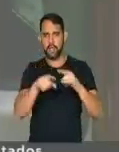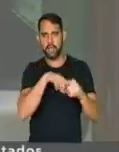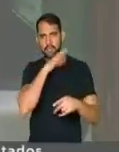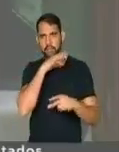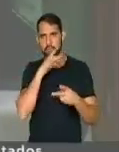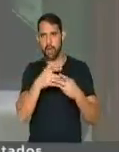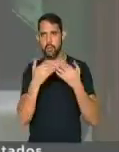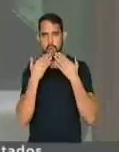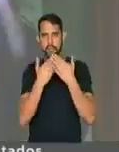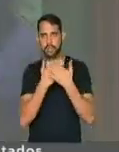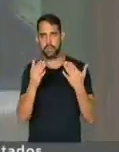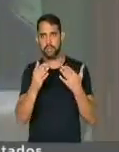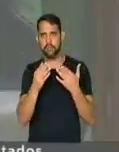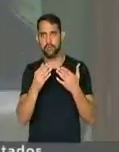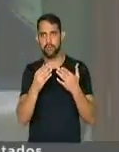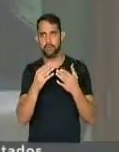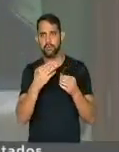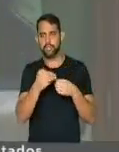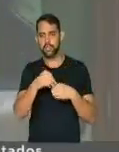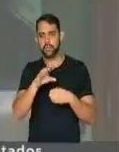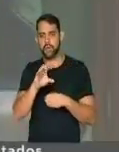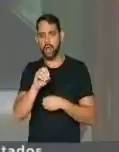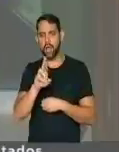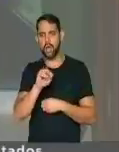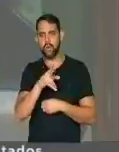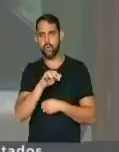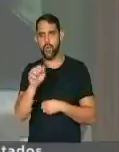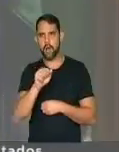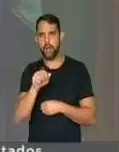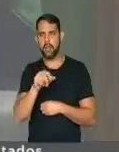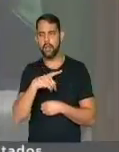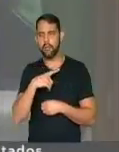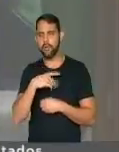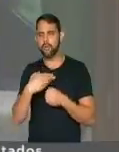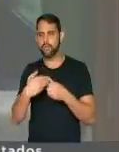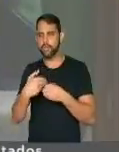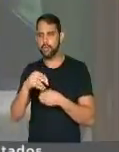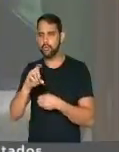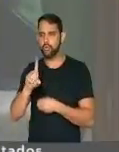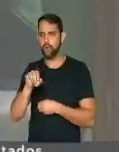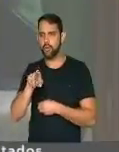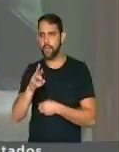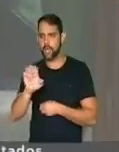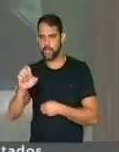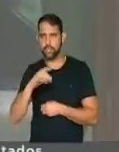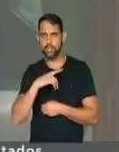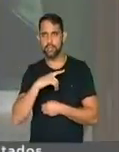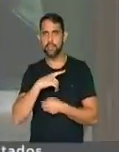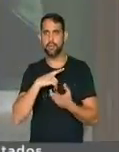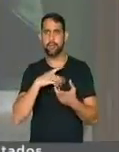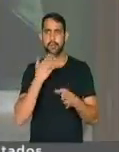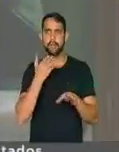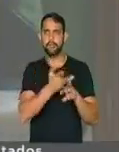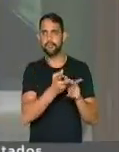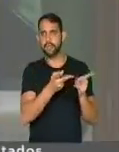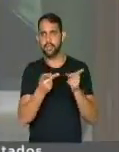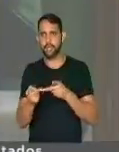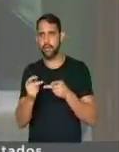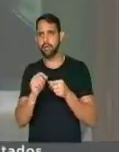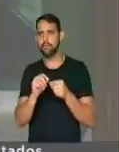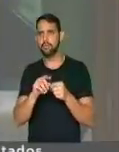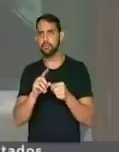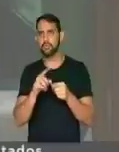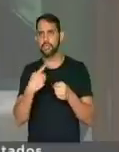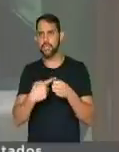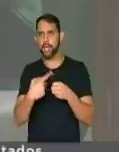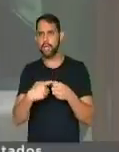uma exposição na Vila do Caruá, depois em Dormentes, Santa Cruz, tivemos a honra de passar num